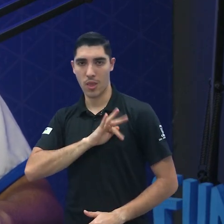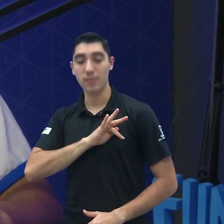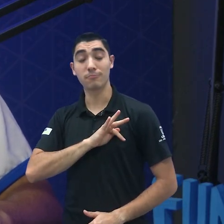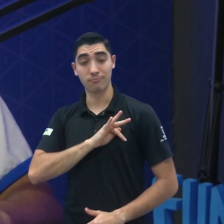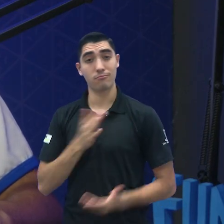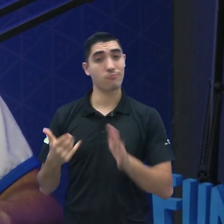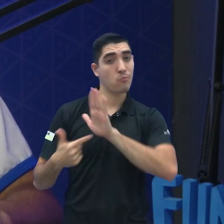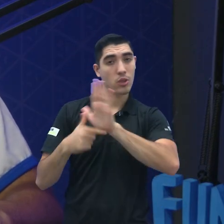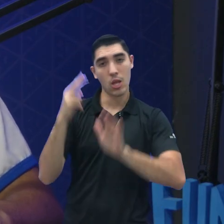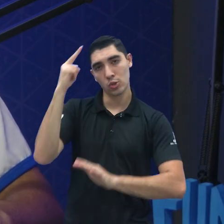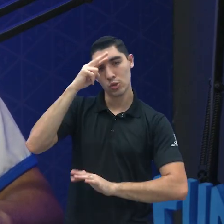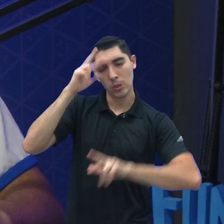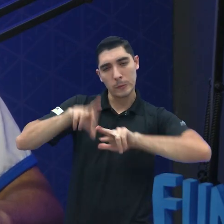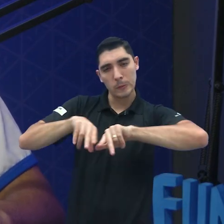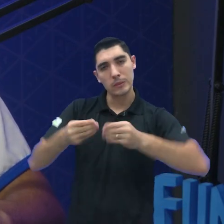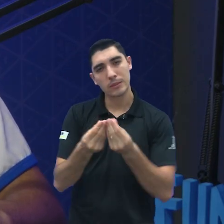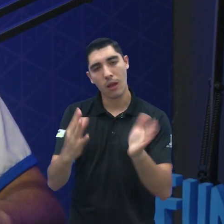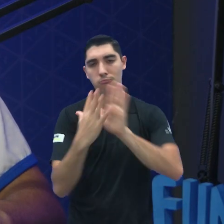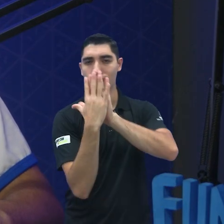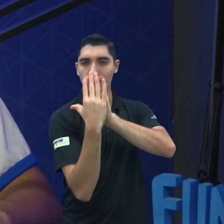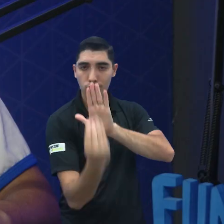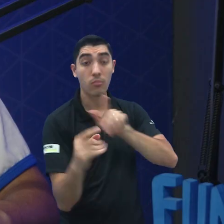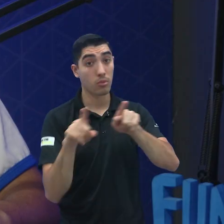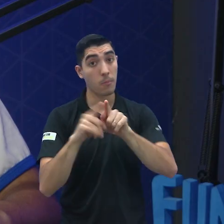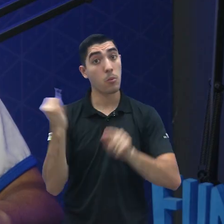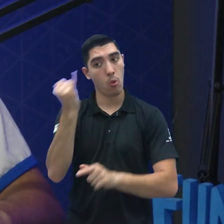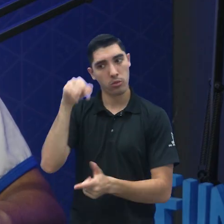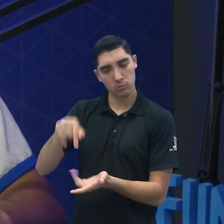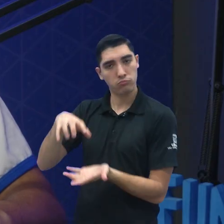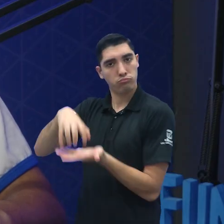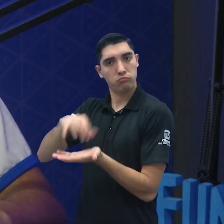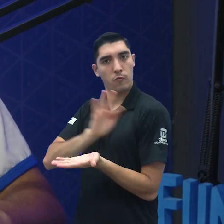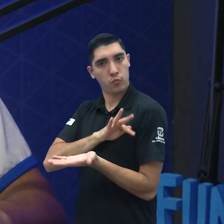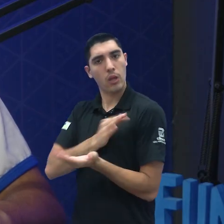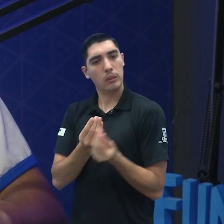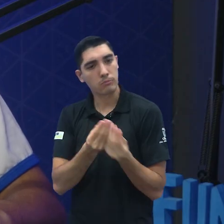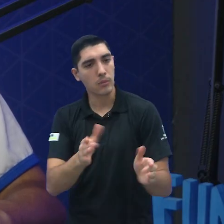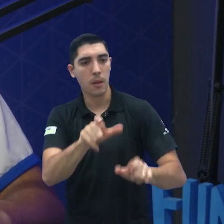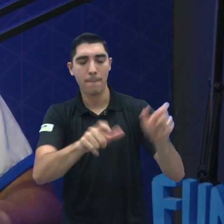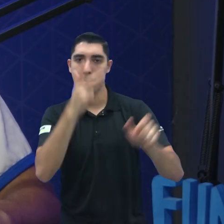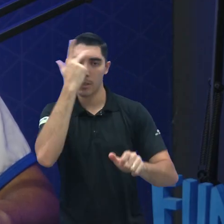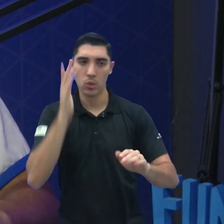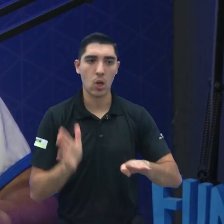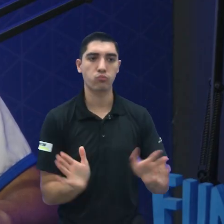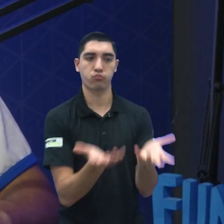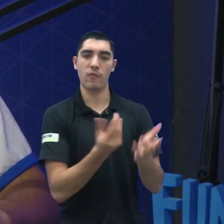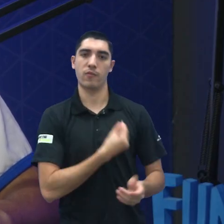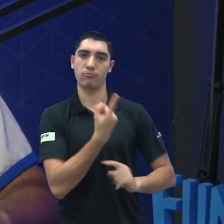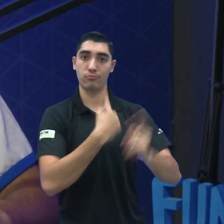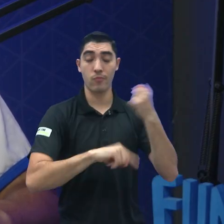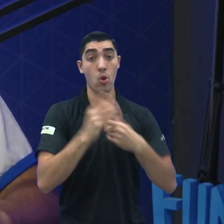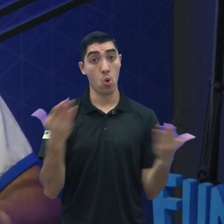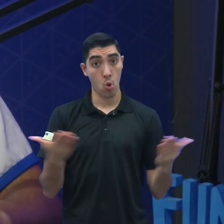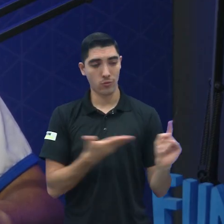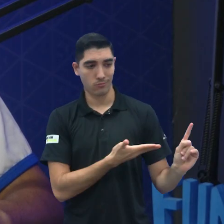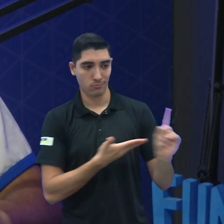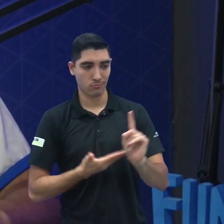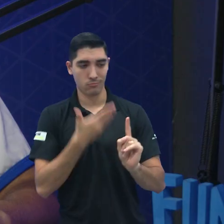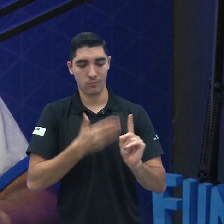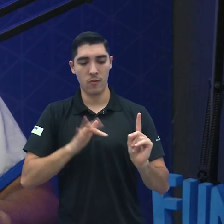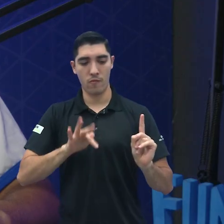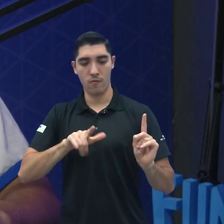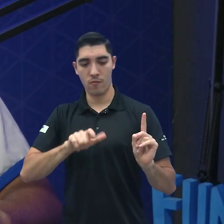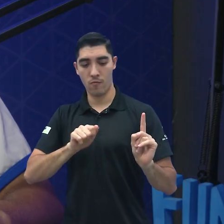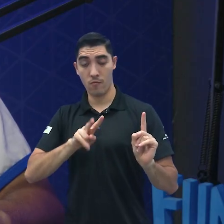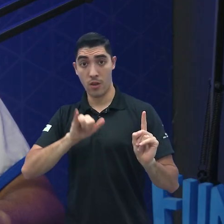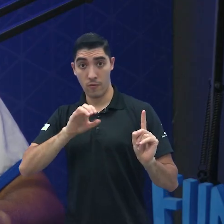gente compartilha histórias que inspiram e mostram o impacto da instituição na vida das pessoas. Hoje, o nosso convidado é o Flávio Messias, gestor